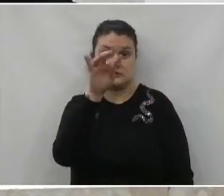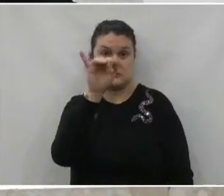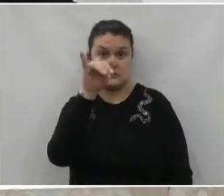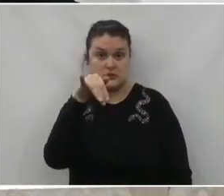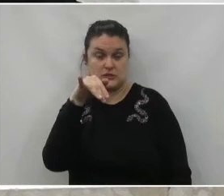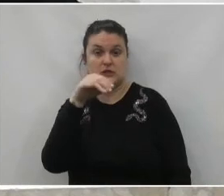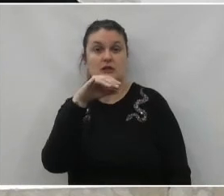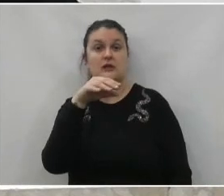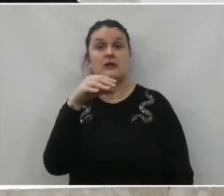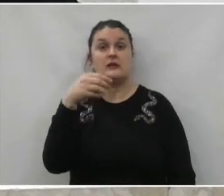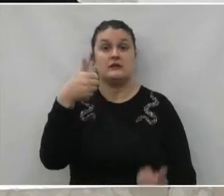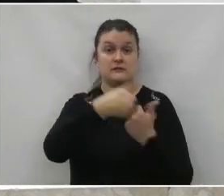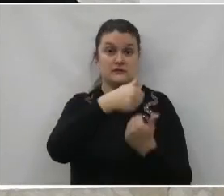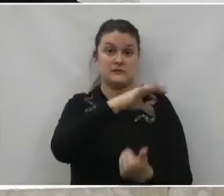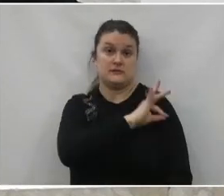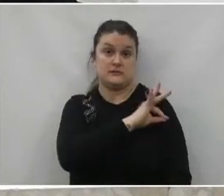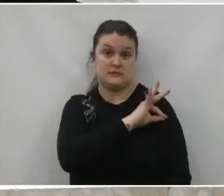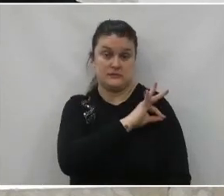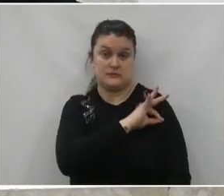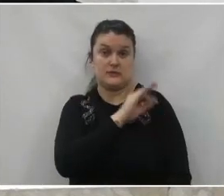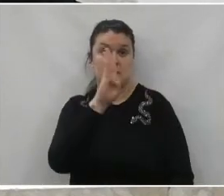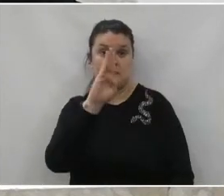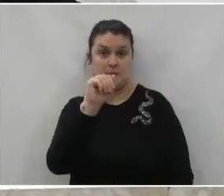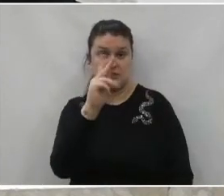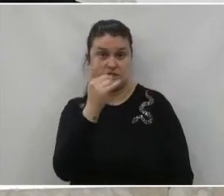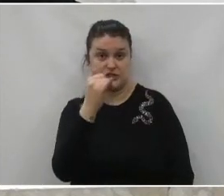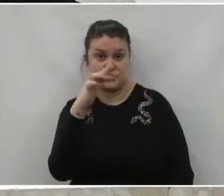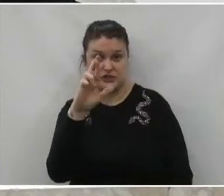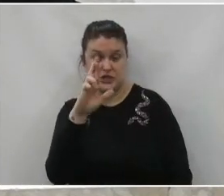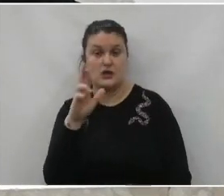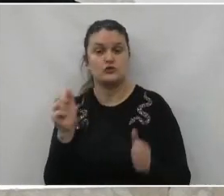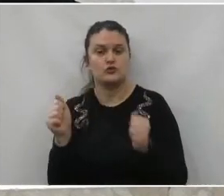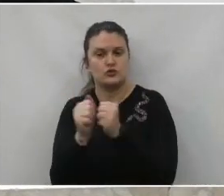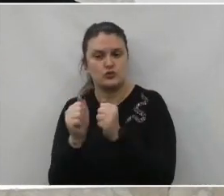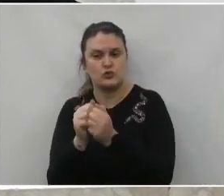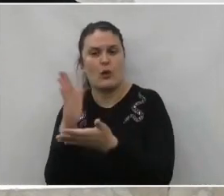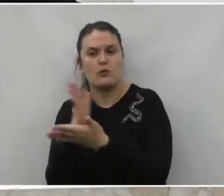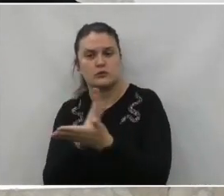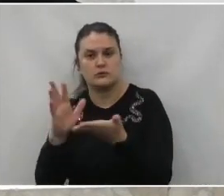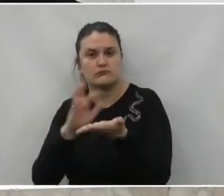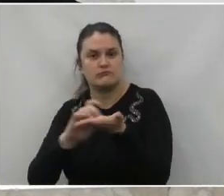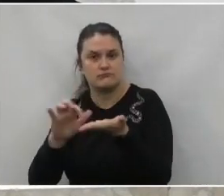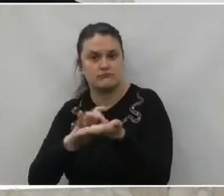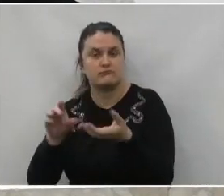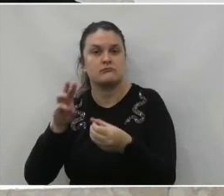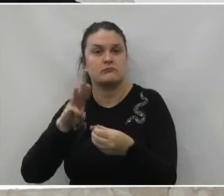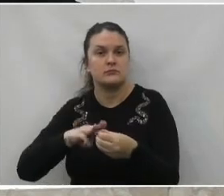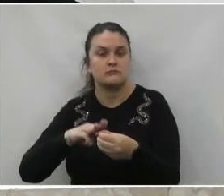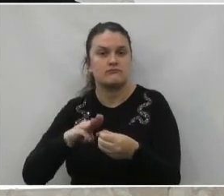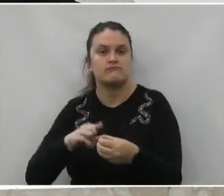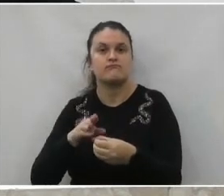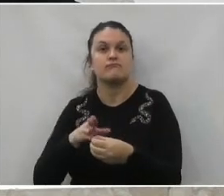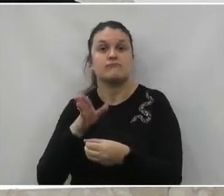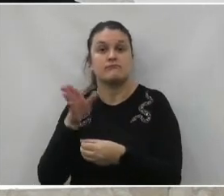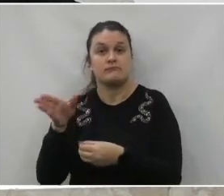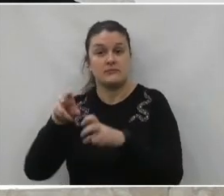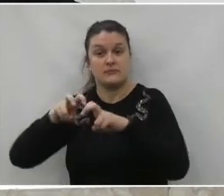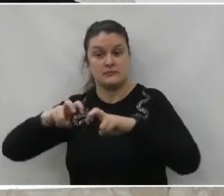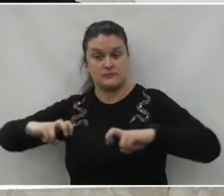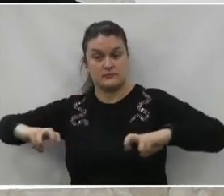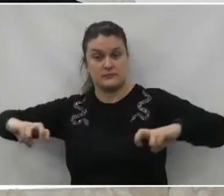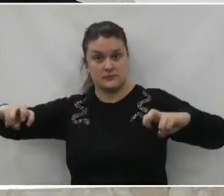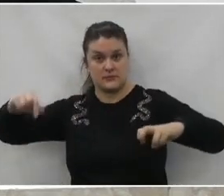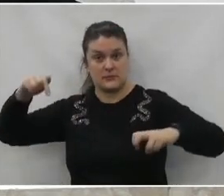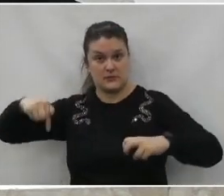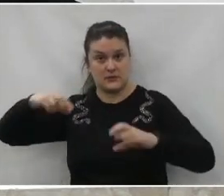vice Bashir Abbas, acompanhado de alguns secretários municipais, estiveram no plenário da Câmara de